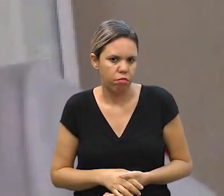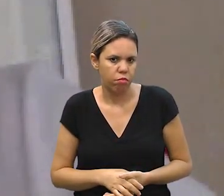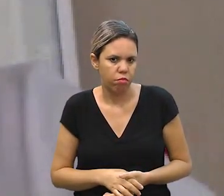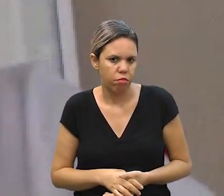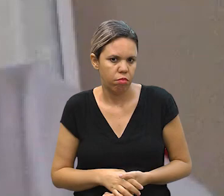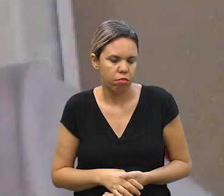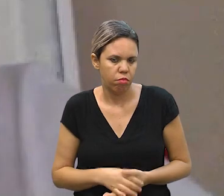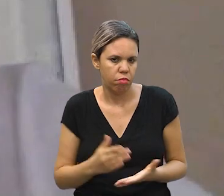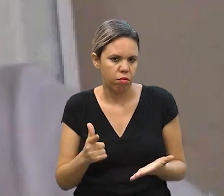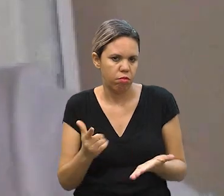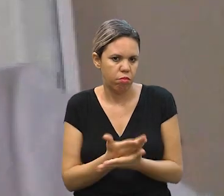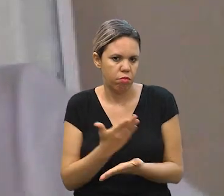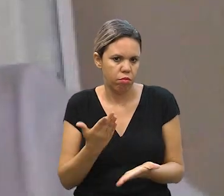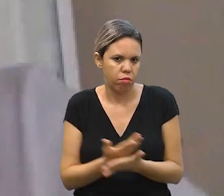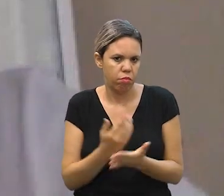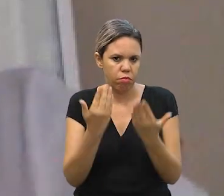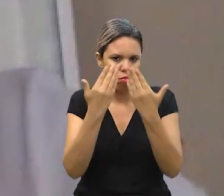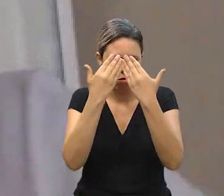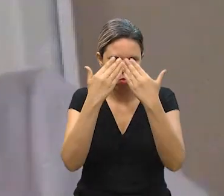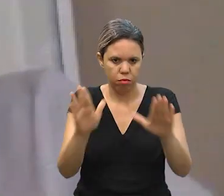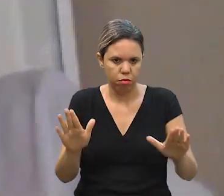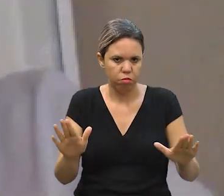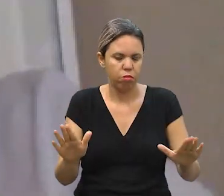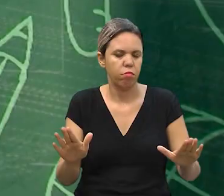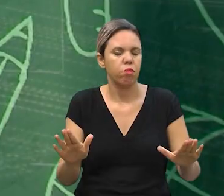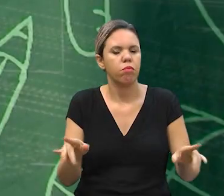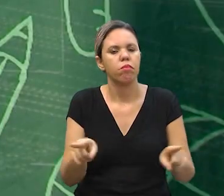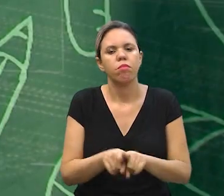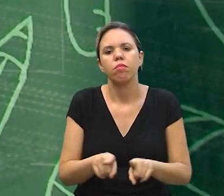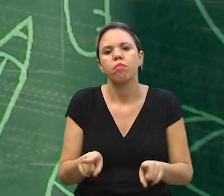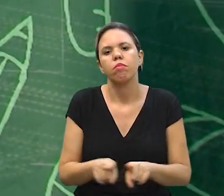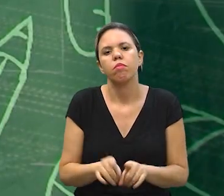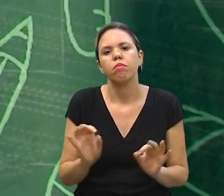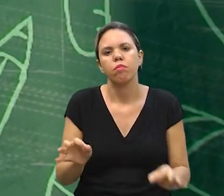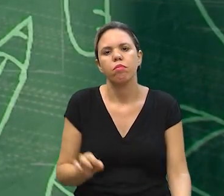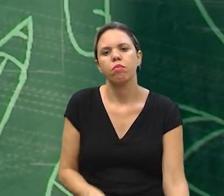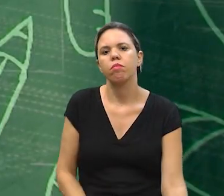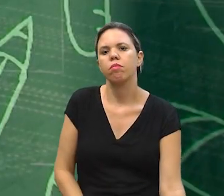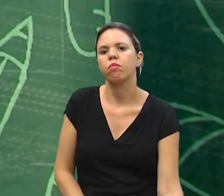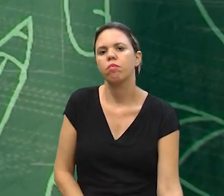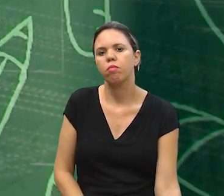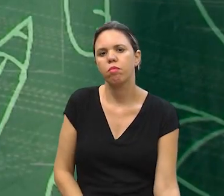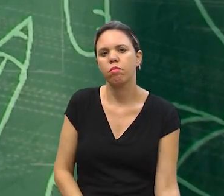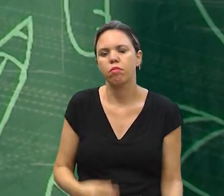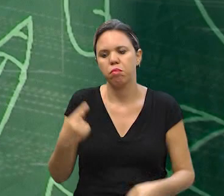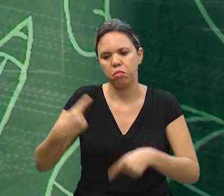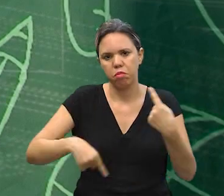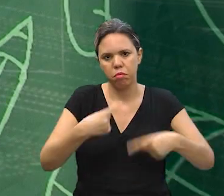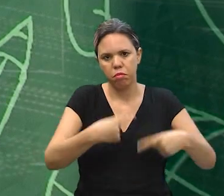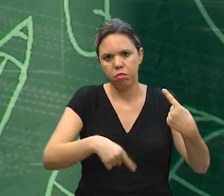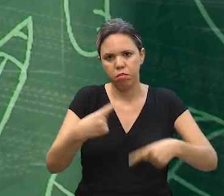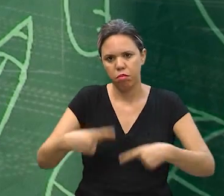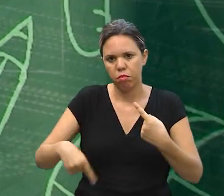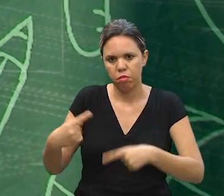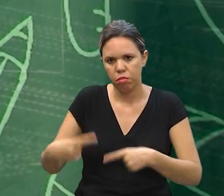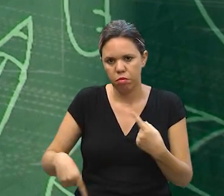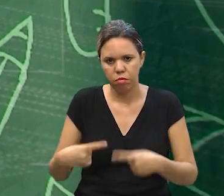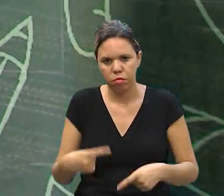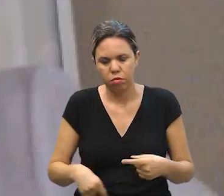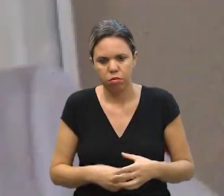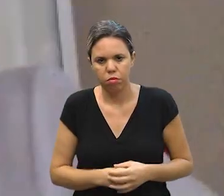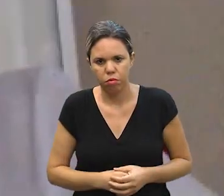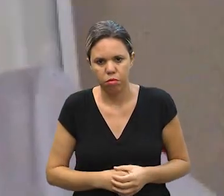Então, um livro como esse abre também. Com certeza. Para a discussão